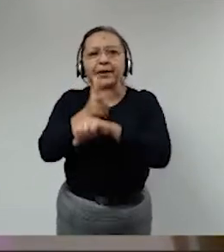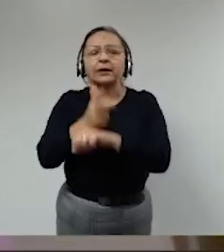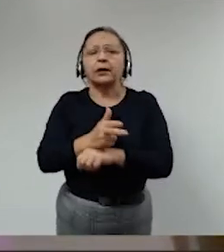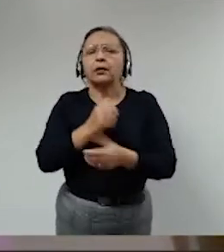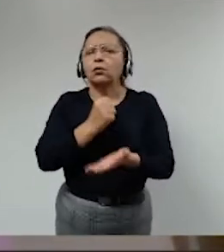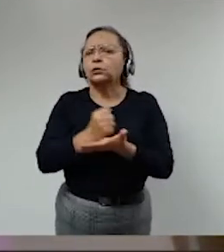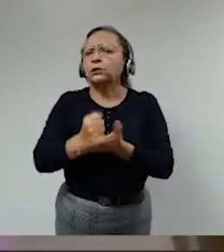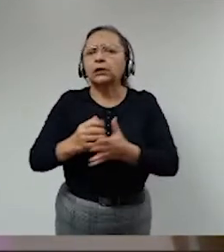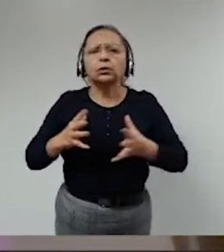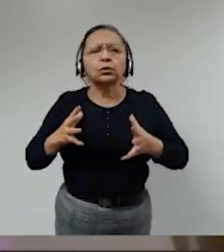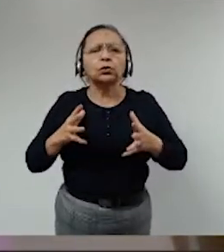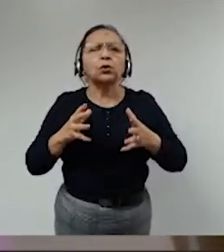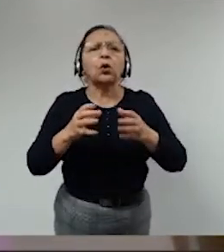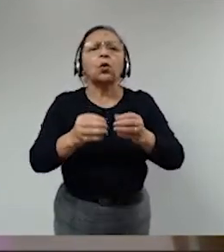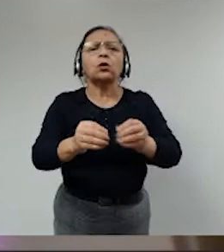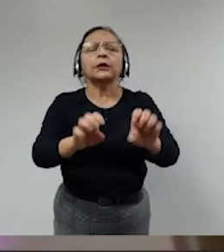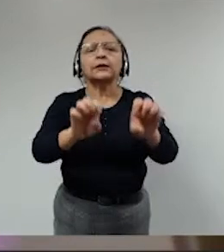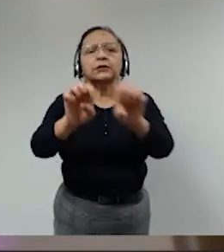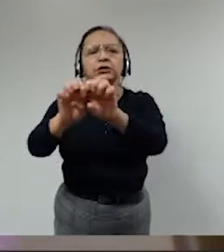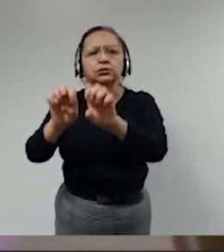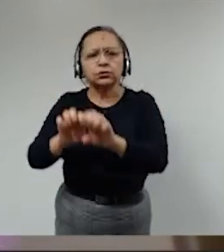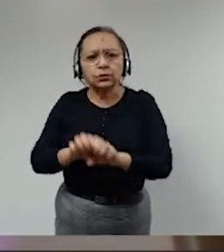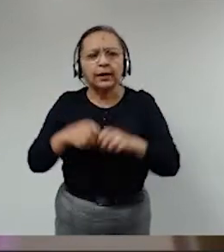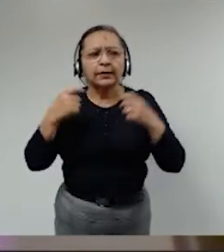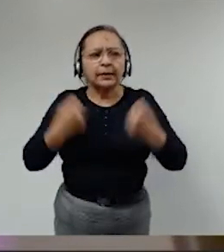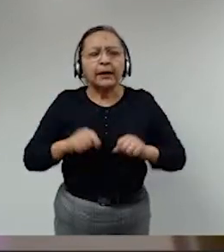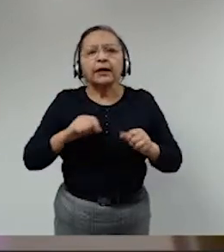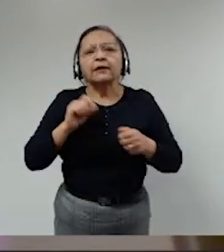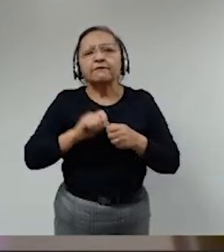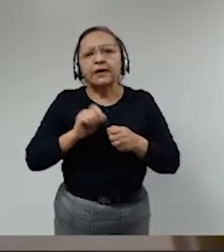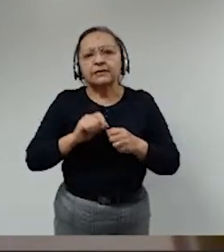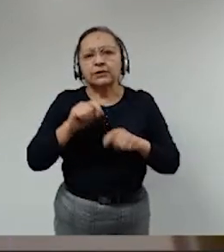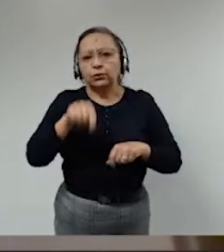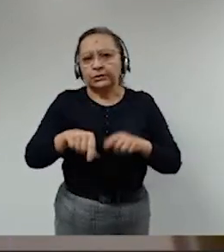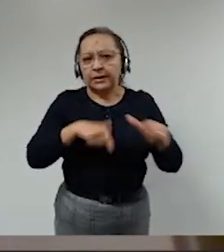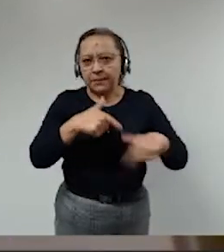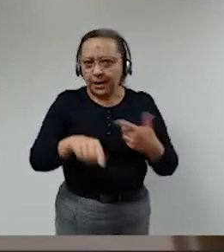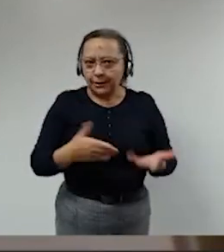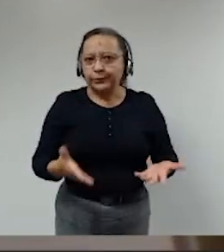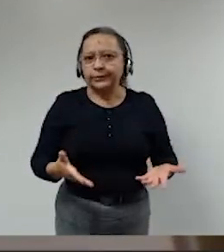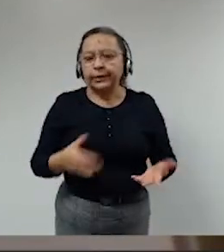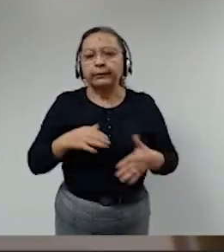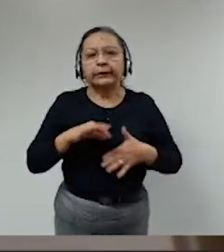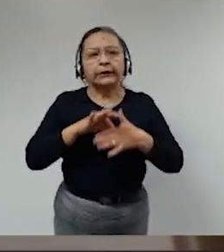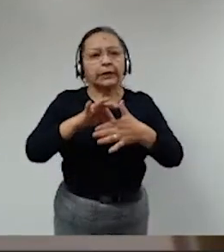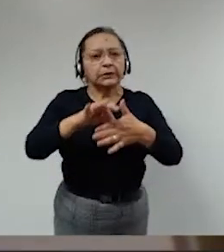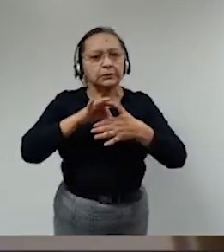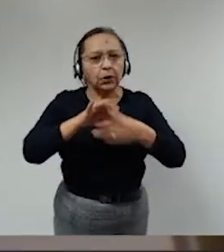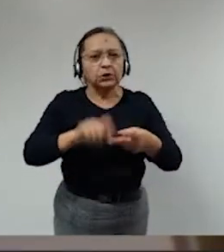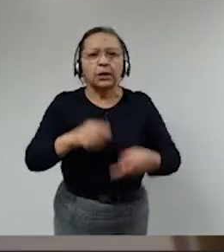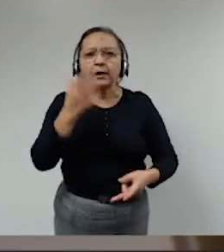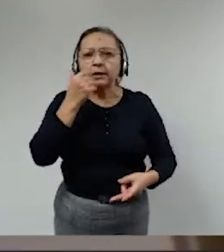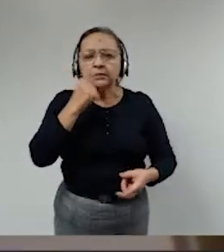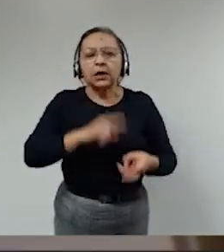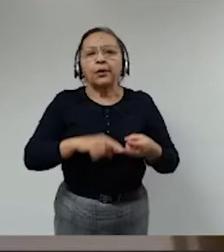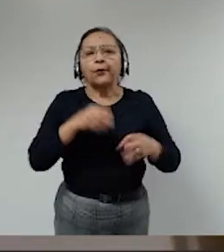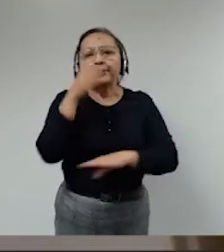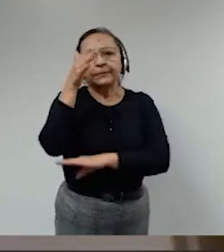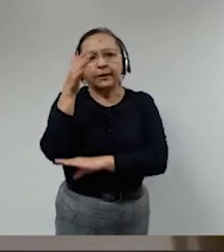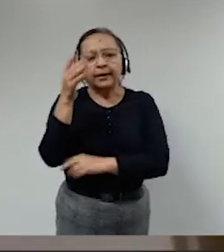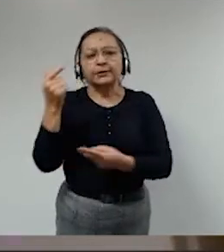toda a infraestrutura necessária para que essa produção se realize, né? Desde transporte, alimentação,